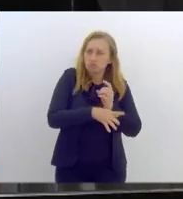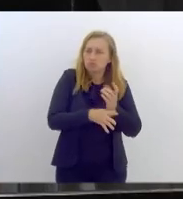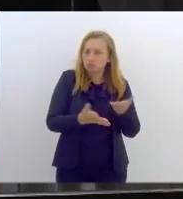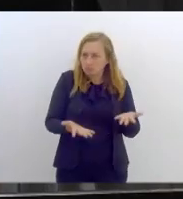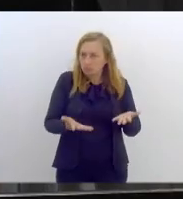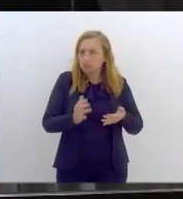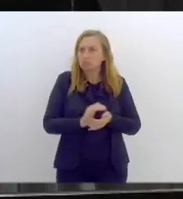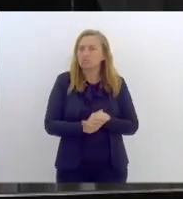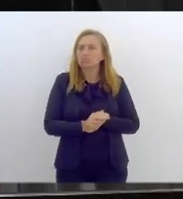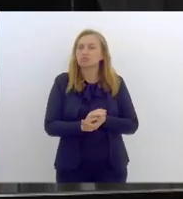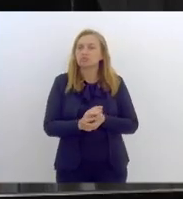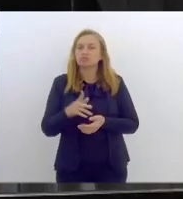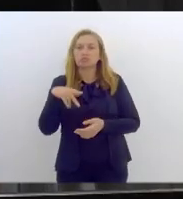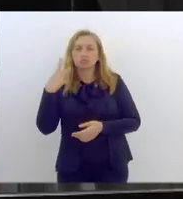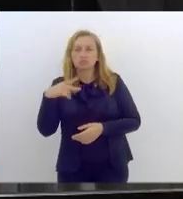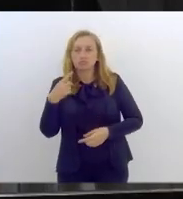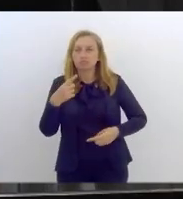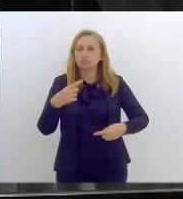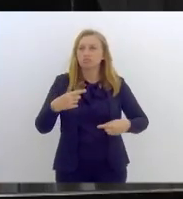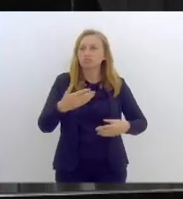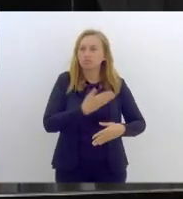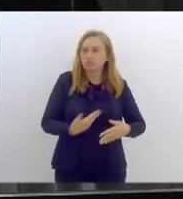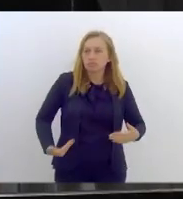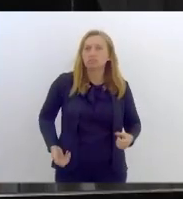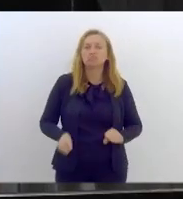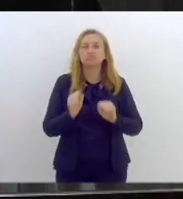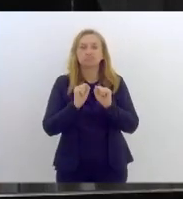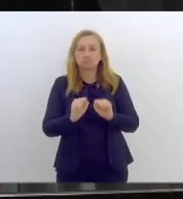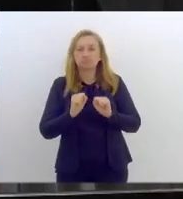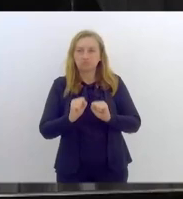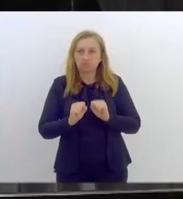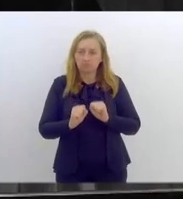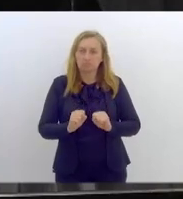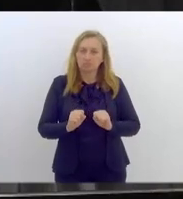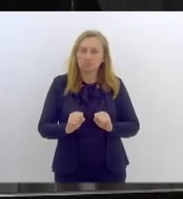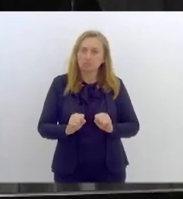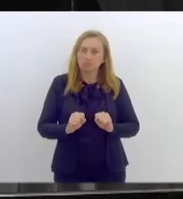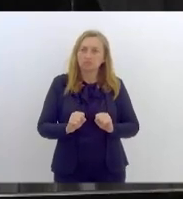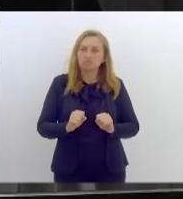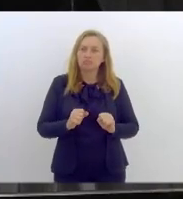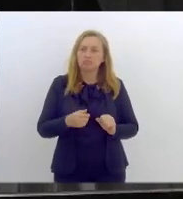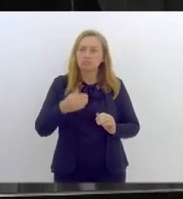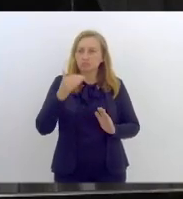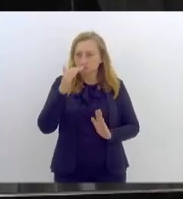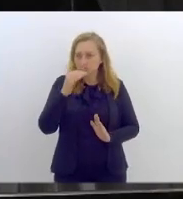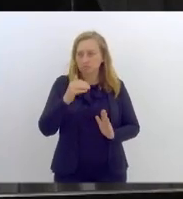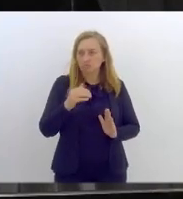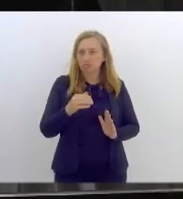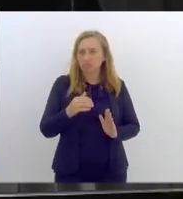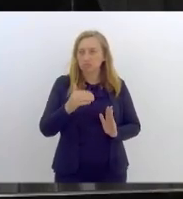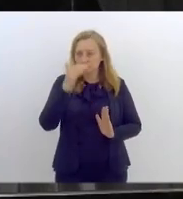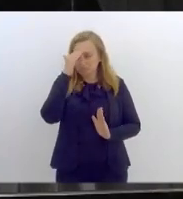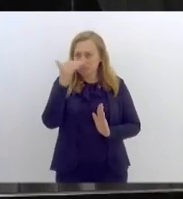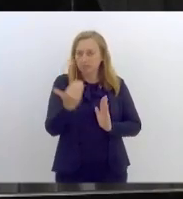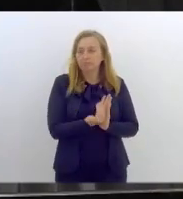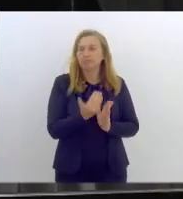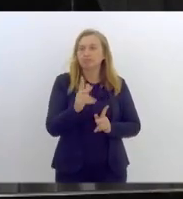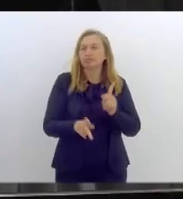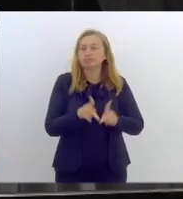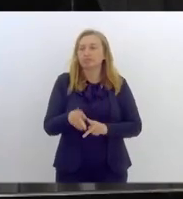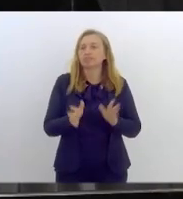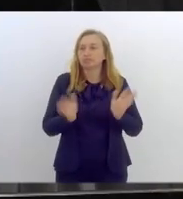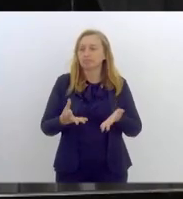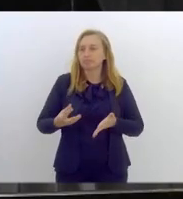implique as políticas públicas para que possam ser efetivas para a população hoje que